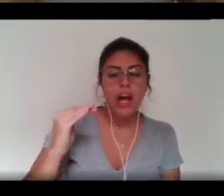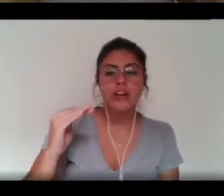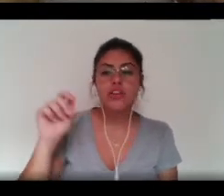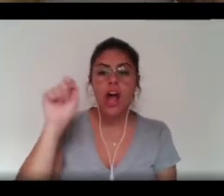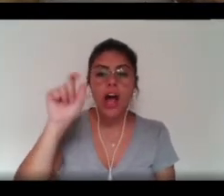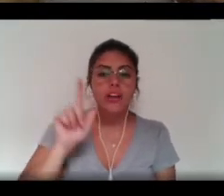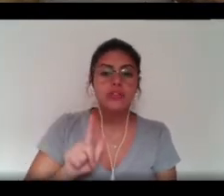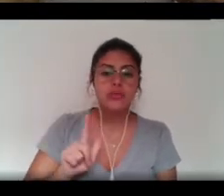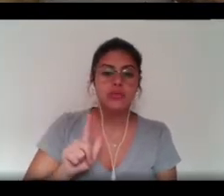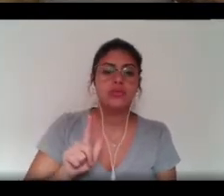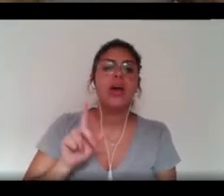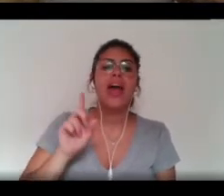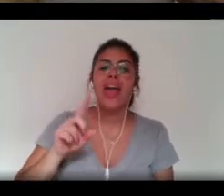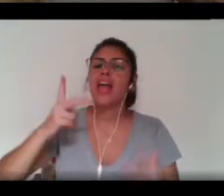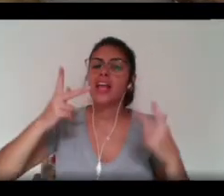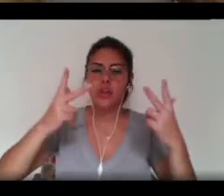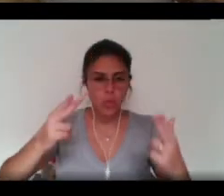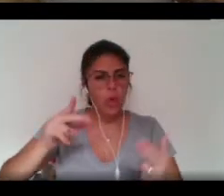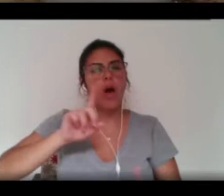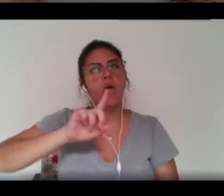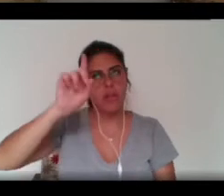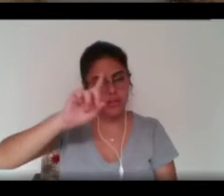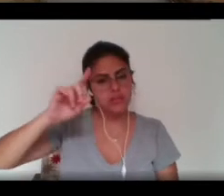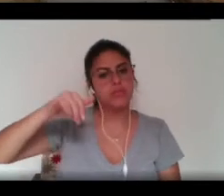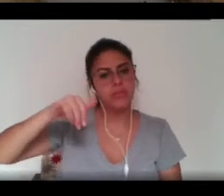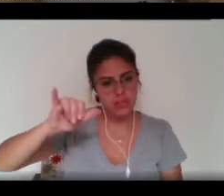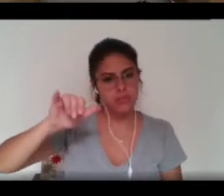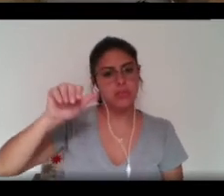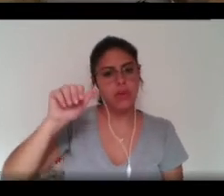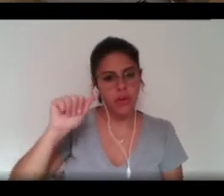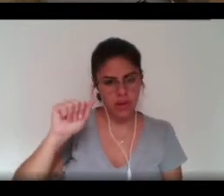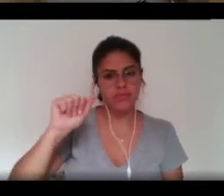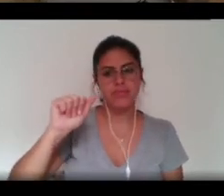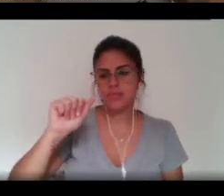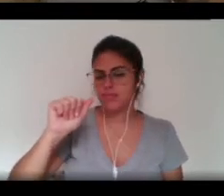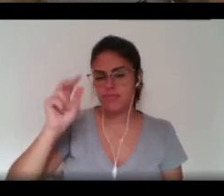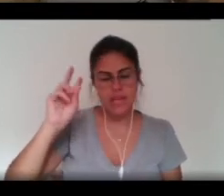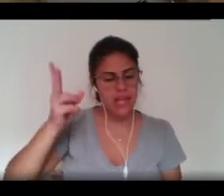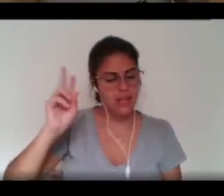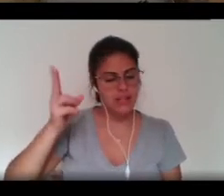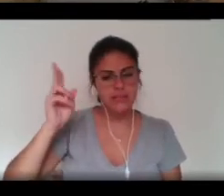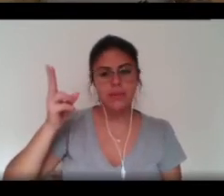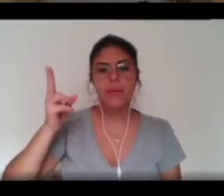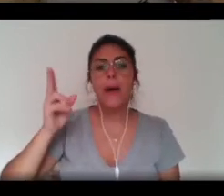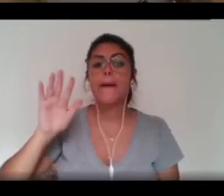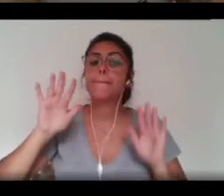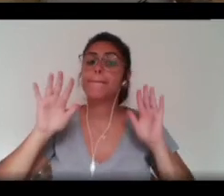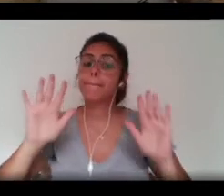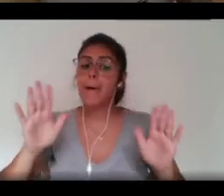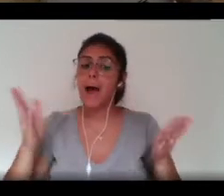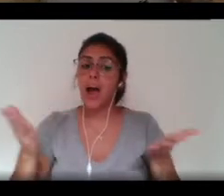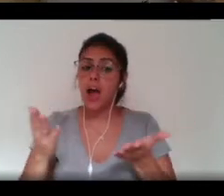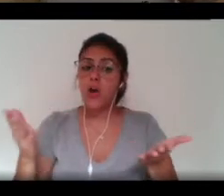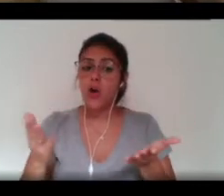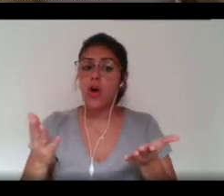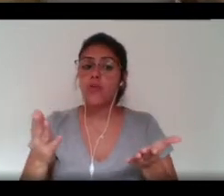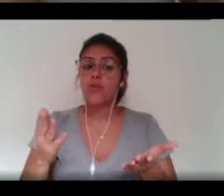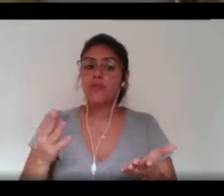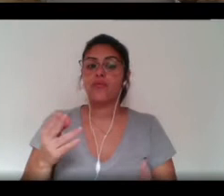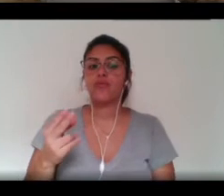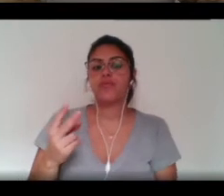a mesma equação de YA também, tá? É a mesma equação de YA, só